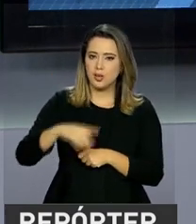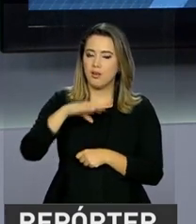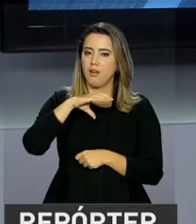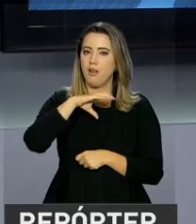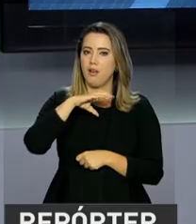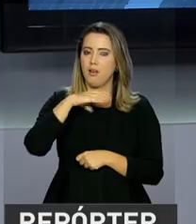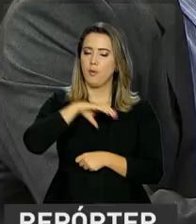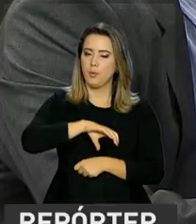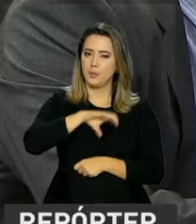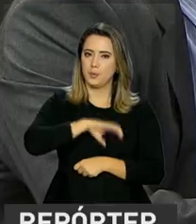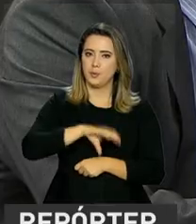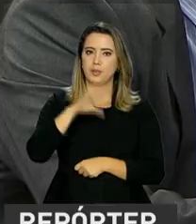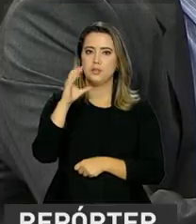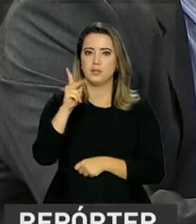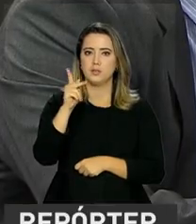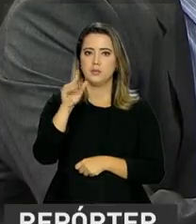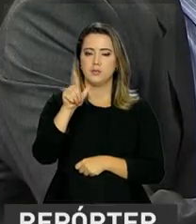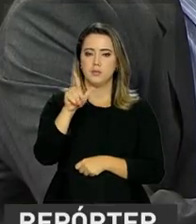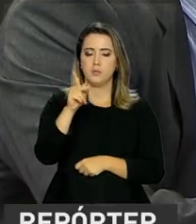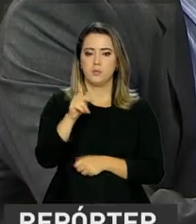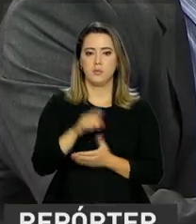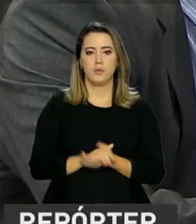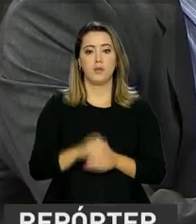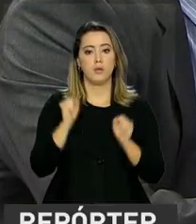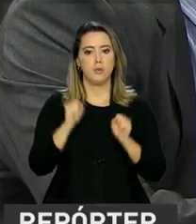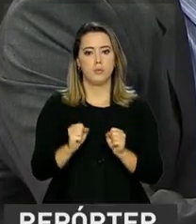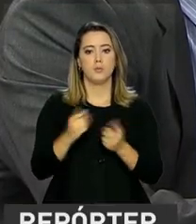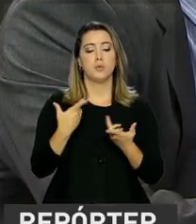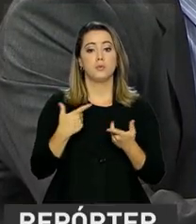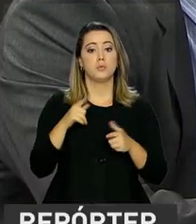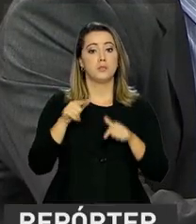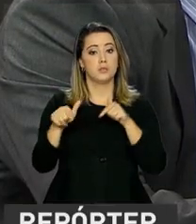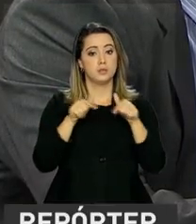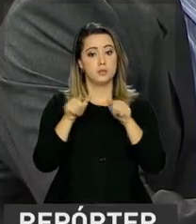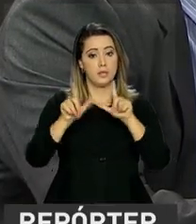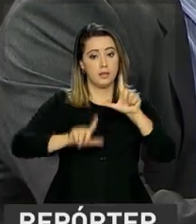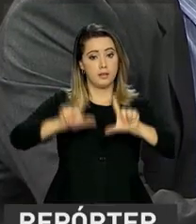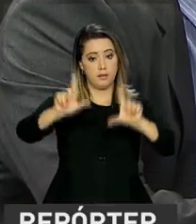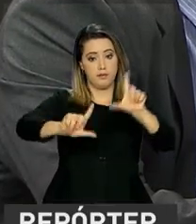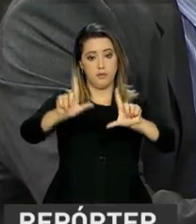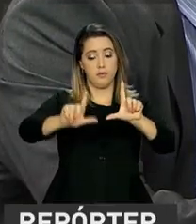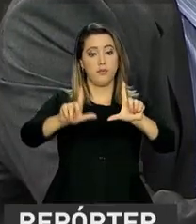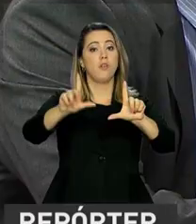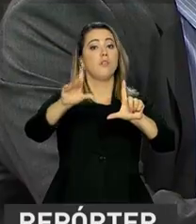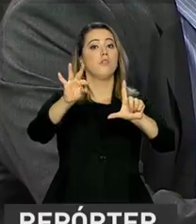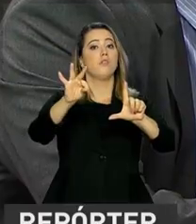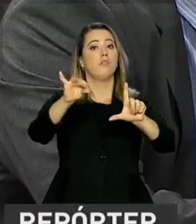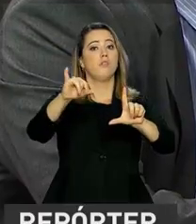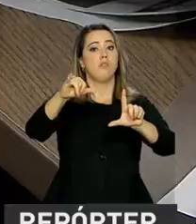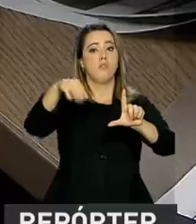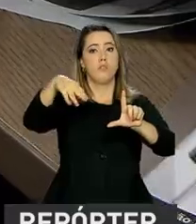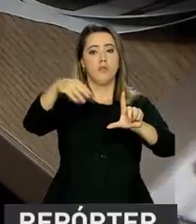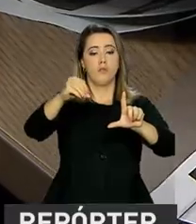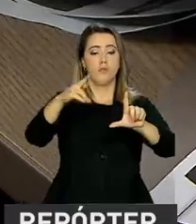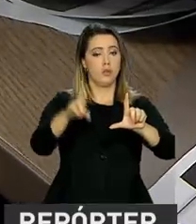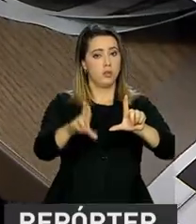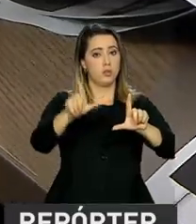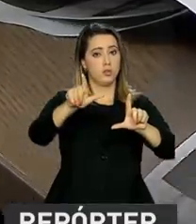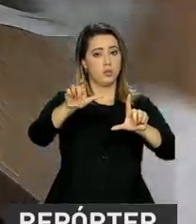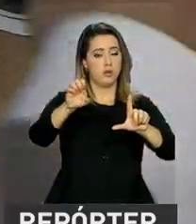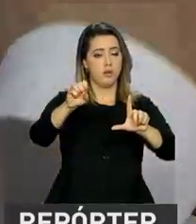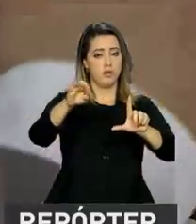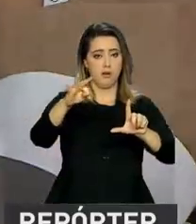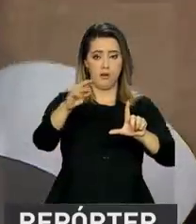cplp é possibilitar que a tv pública de timor leste possa exibir os conteúdos dos canais da empresa